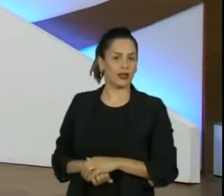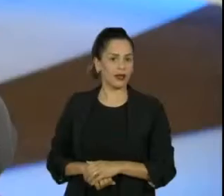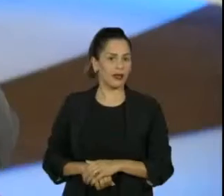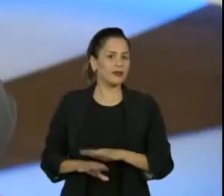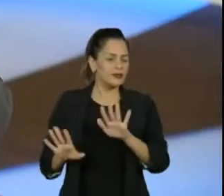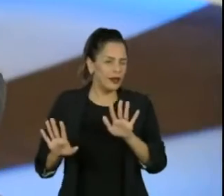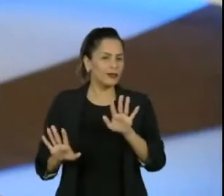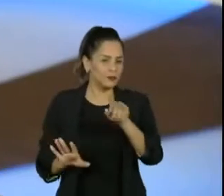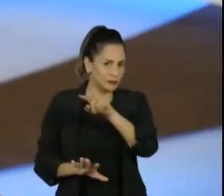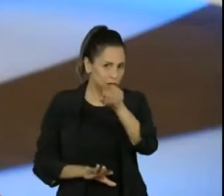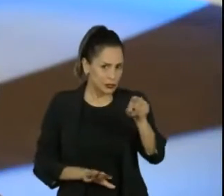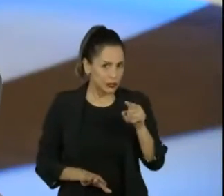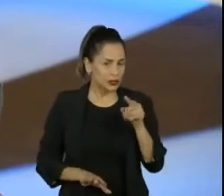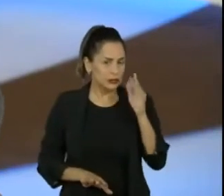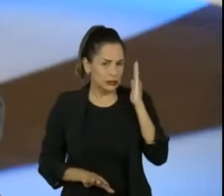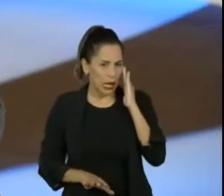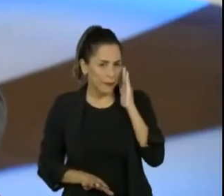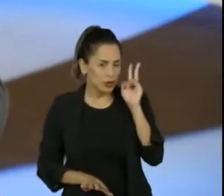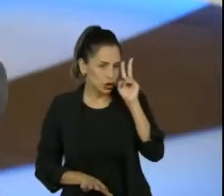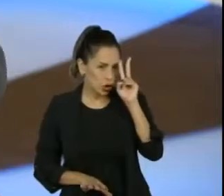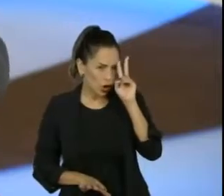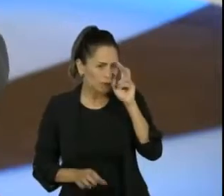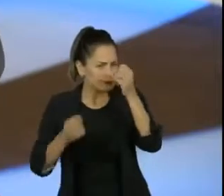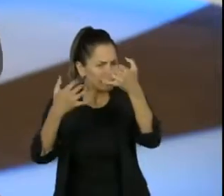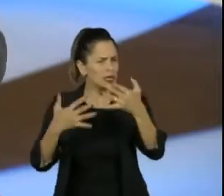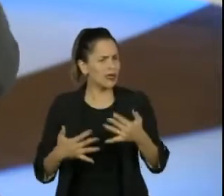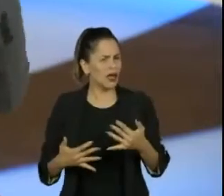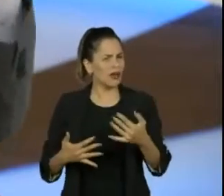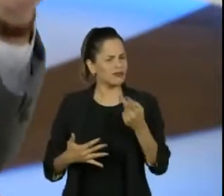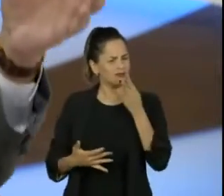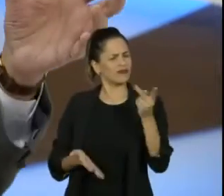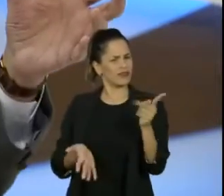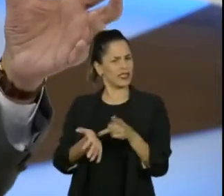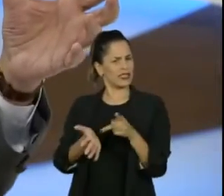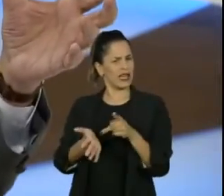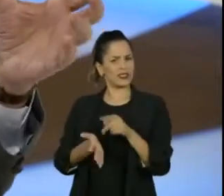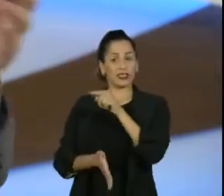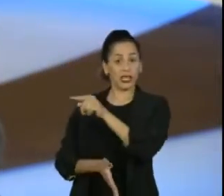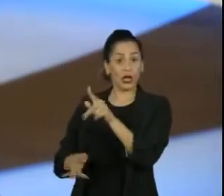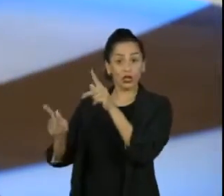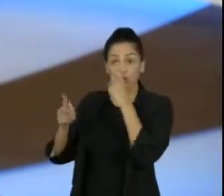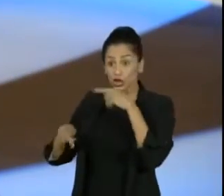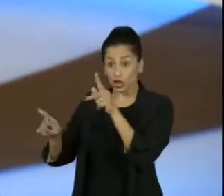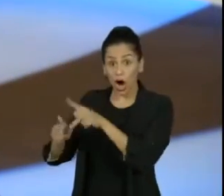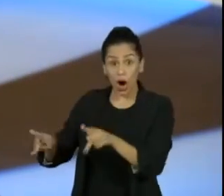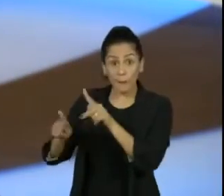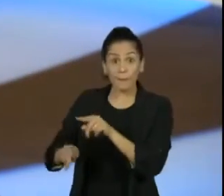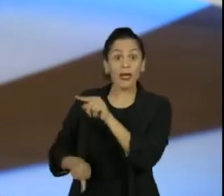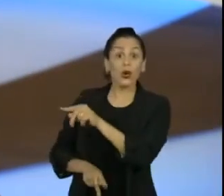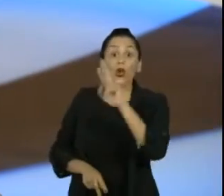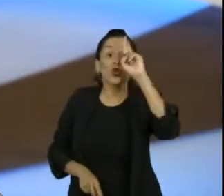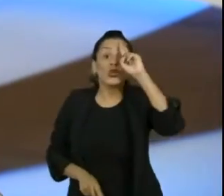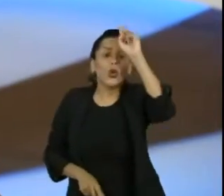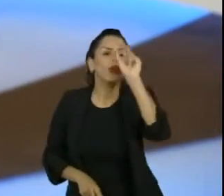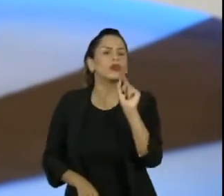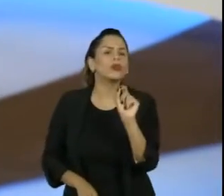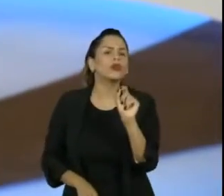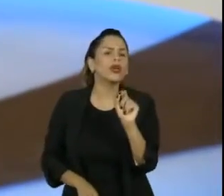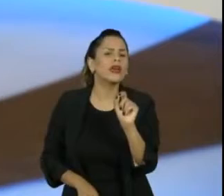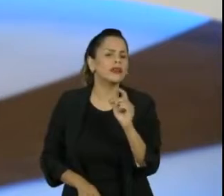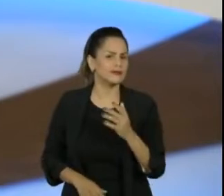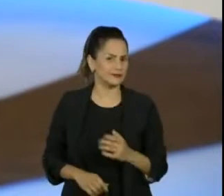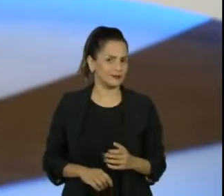te explicar e vou ser muito sincero nisso, aquele é de um bilionário que tem aquilo como uma obra